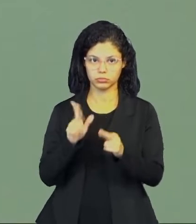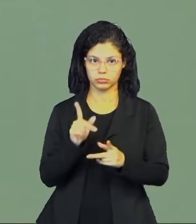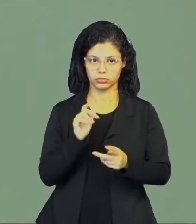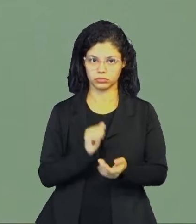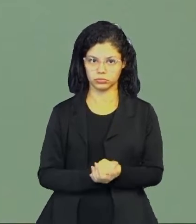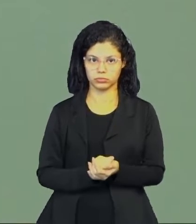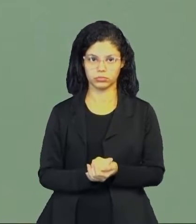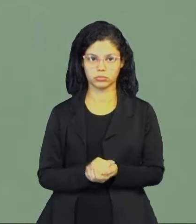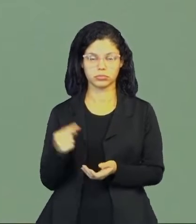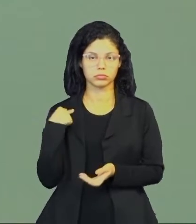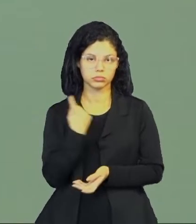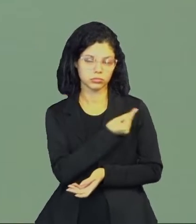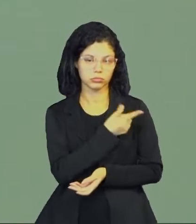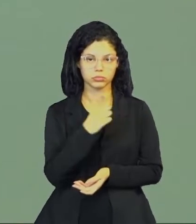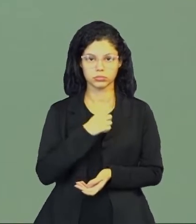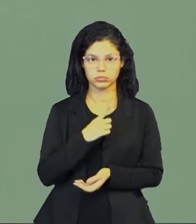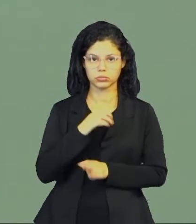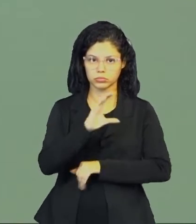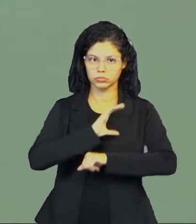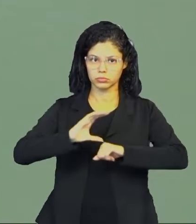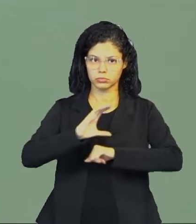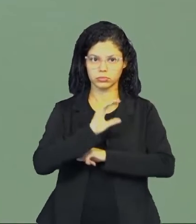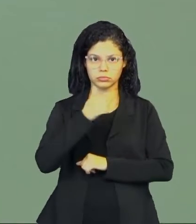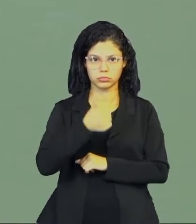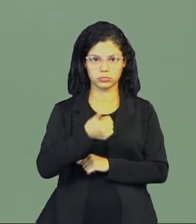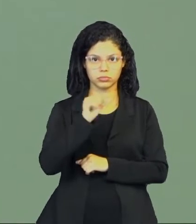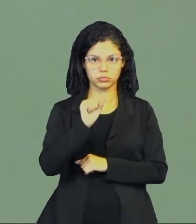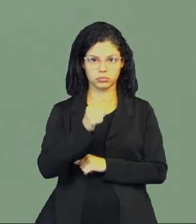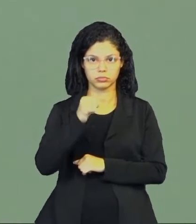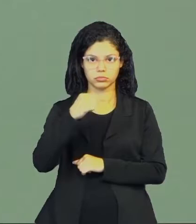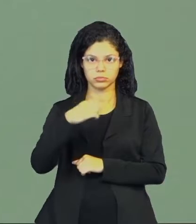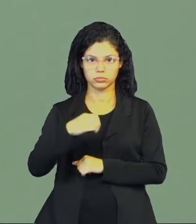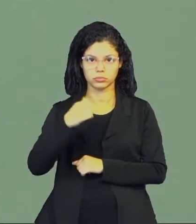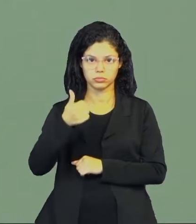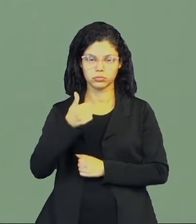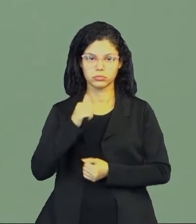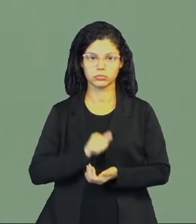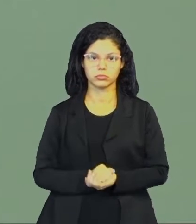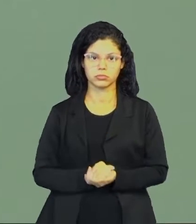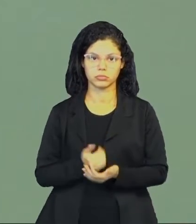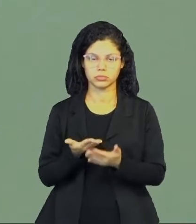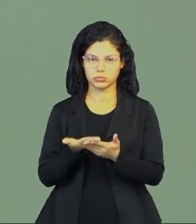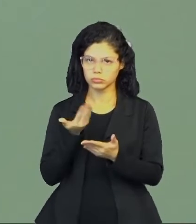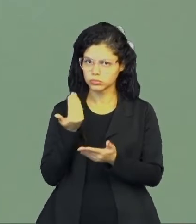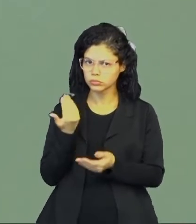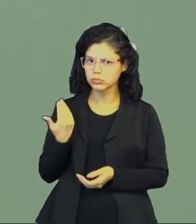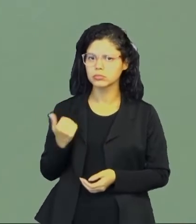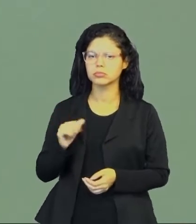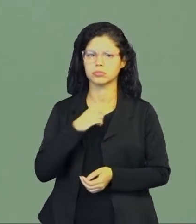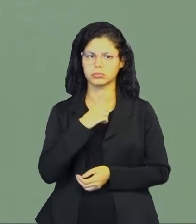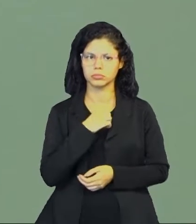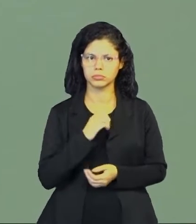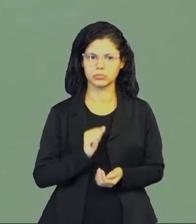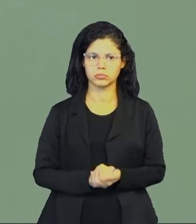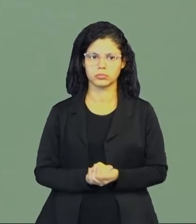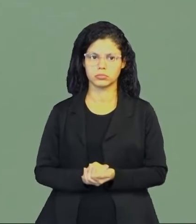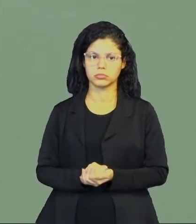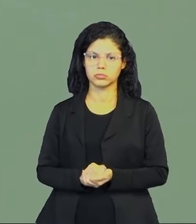do que a gente tinha aí, por exemplo, na nossa Constituição de 1891, tinha ali antes o voto